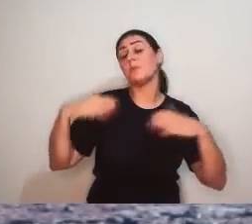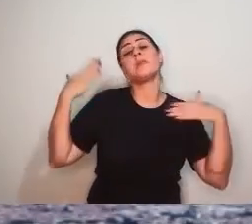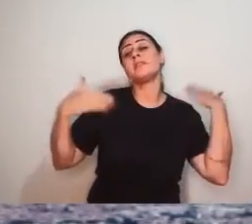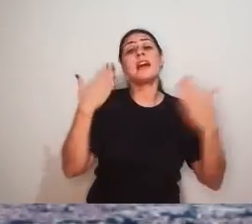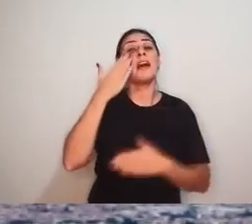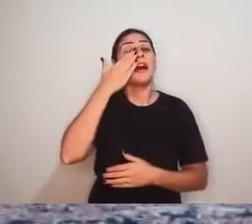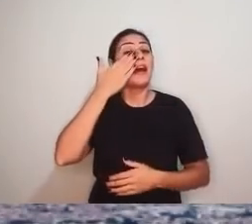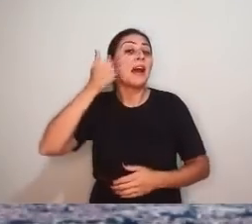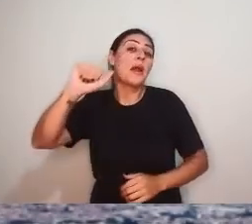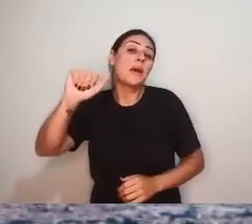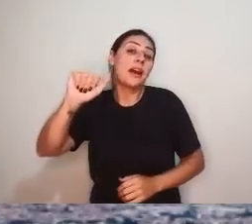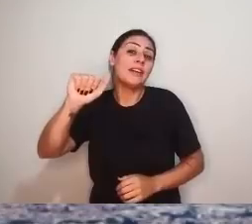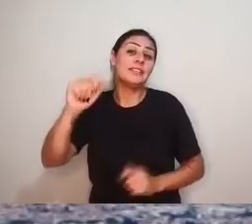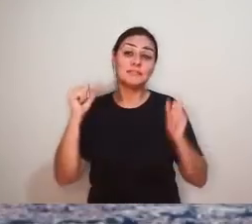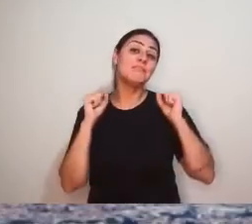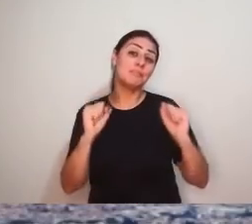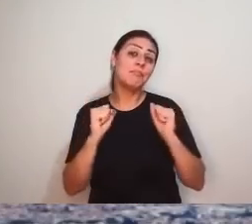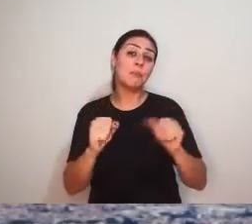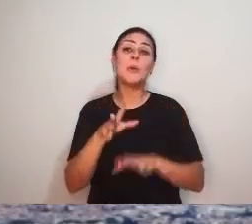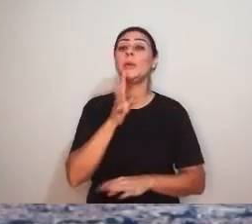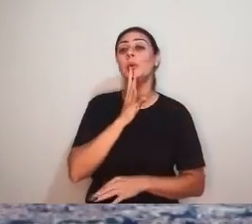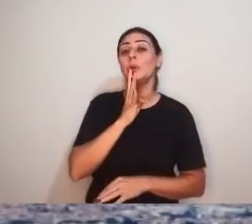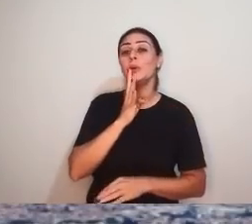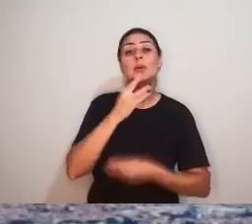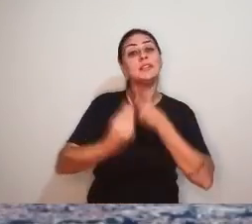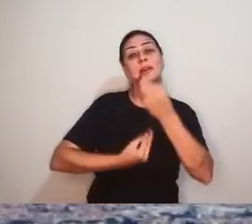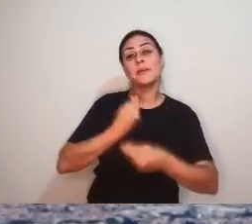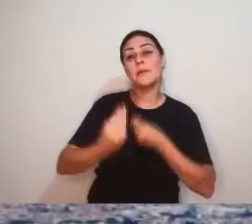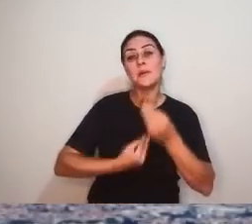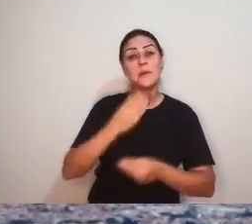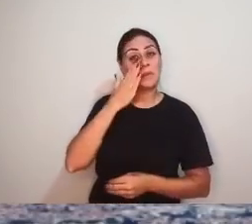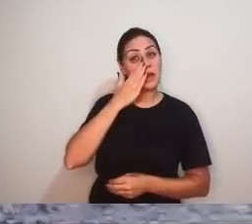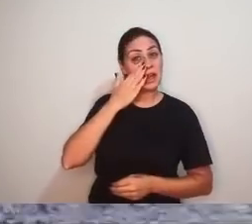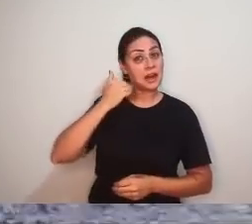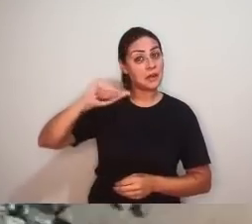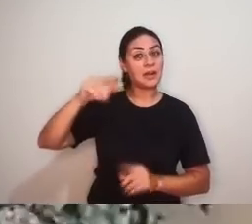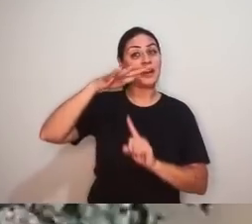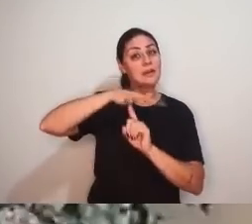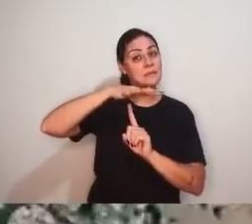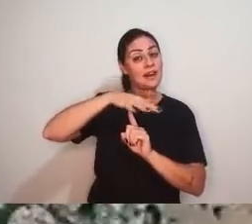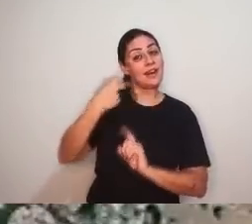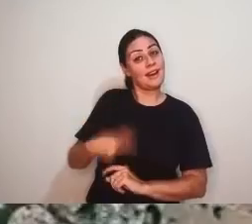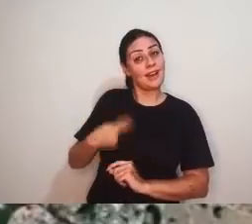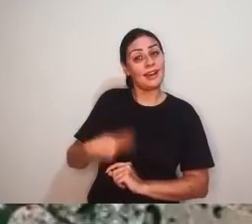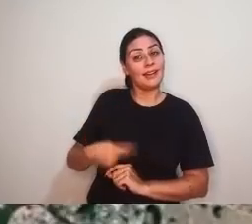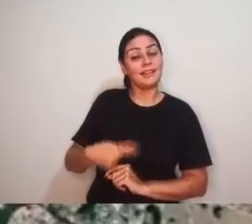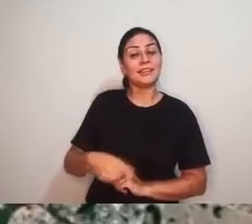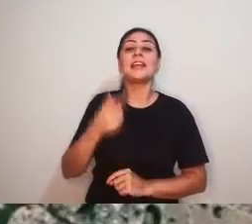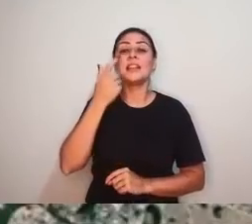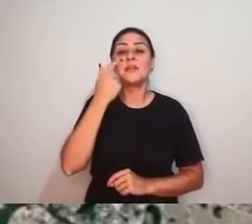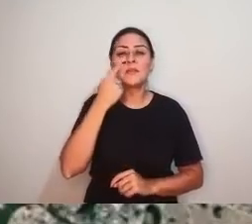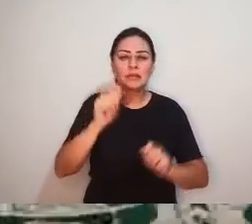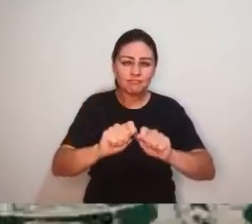mas aqui eu poderia dar um passeio por Araucária. Vamos conhecer o município de Araucária, no nosso glorioso estado do